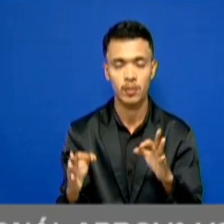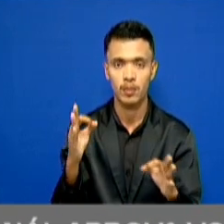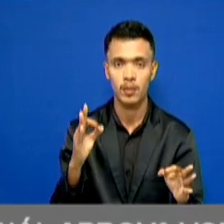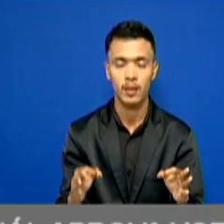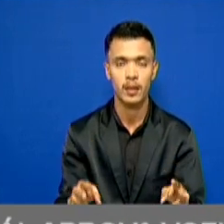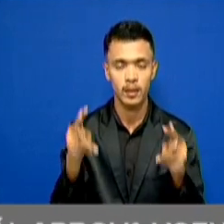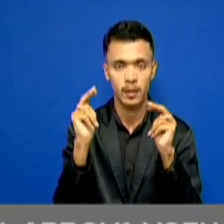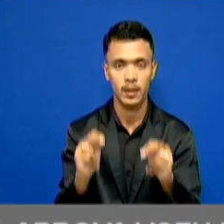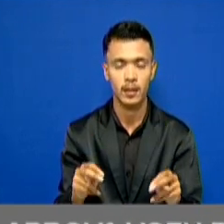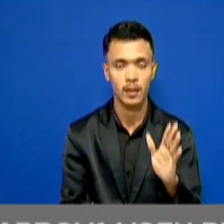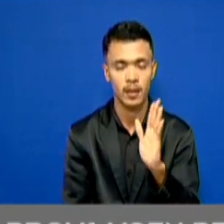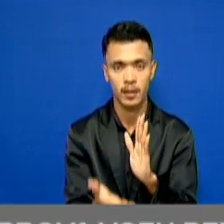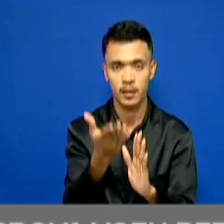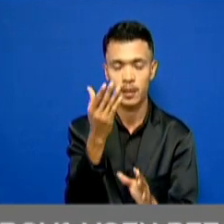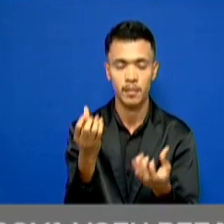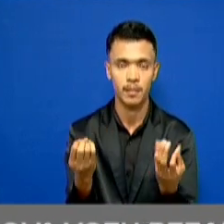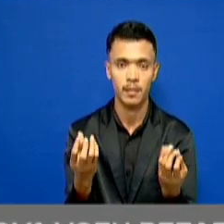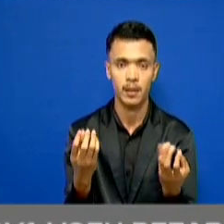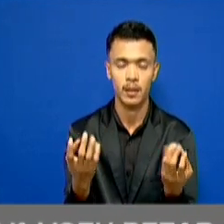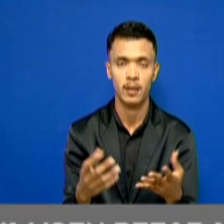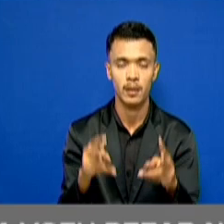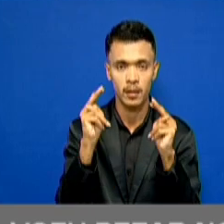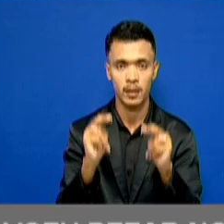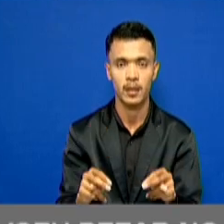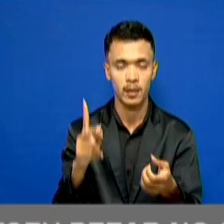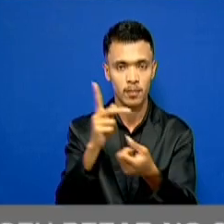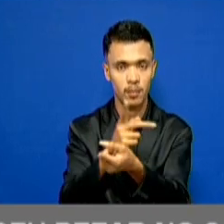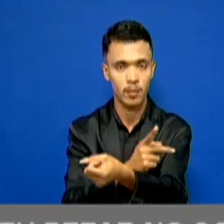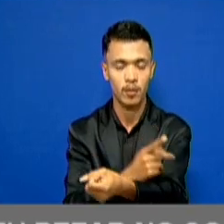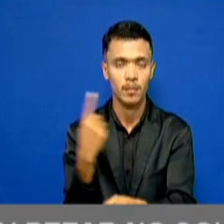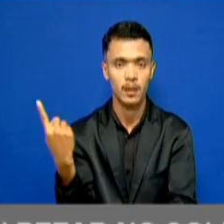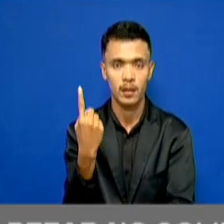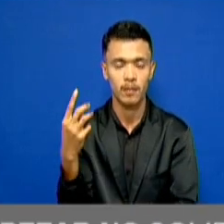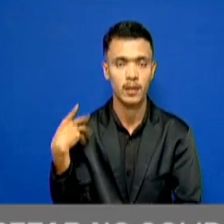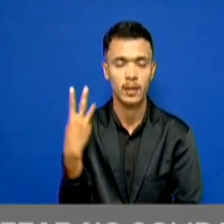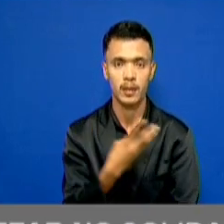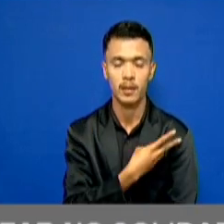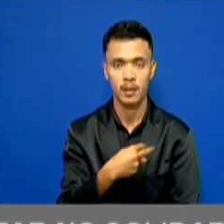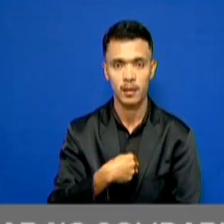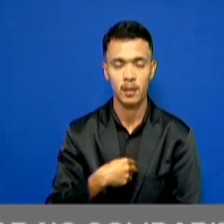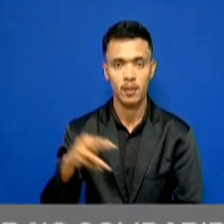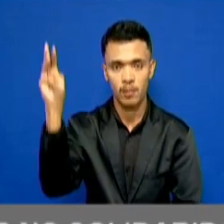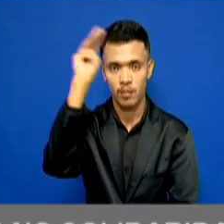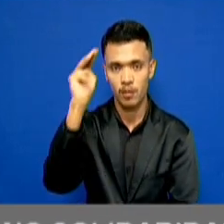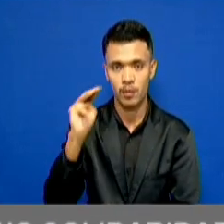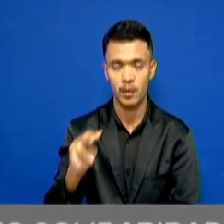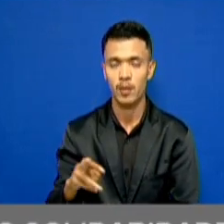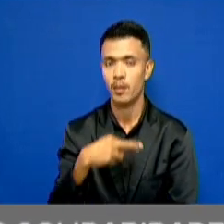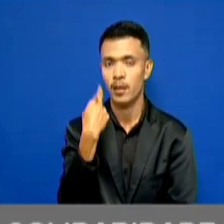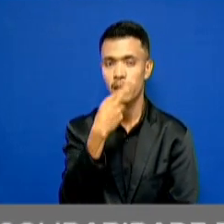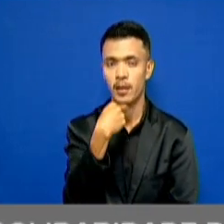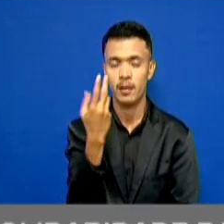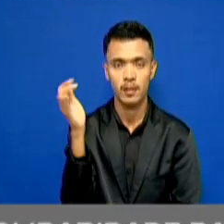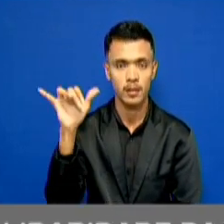exigência de que tem que fazer a produção. E temos que promover na FATEN e tem modelo culinário. Não vem a